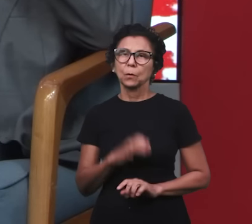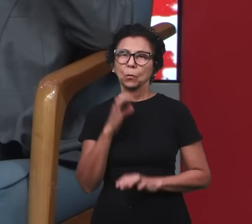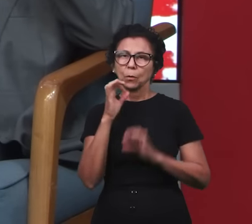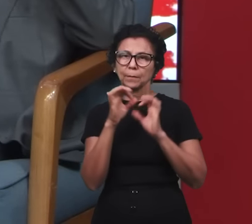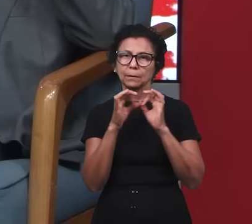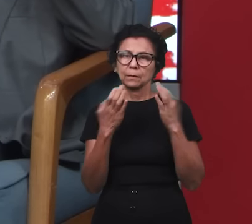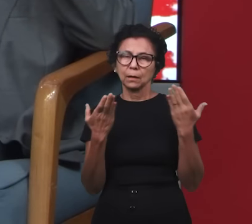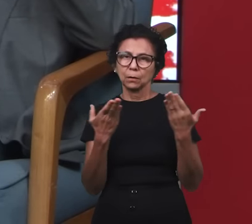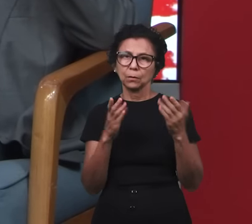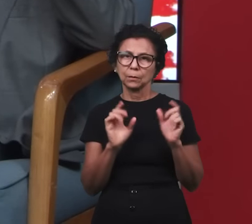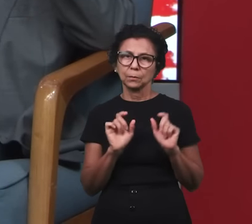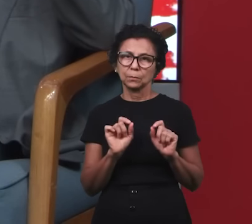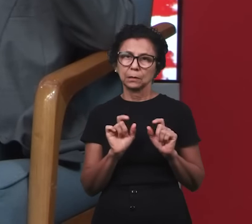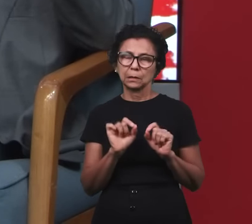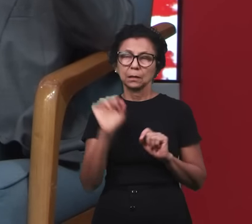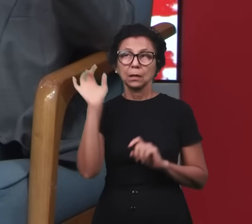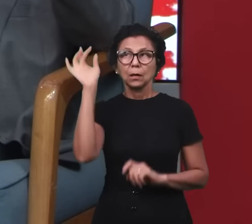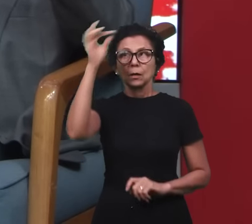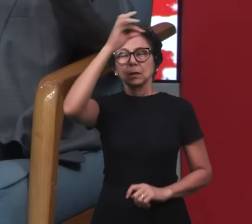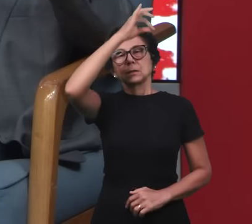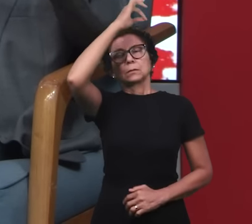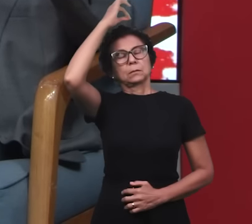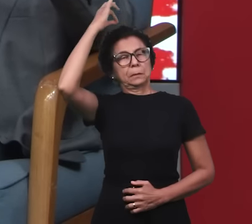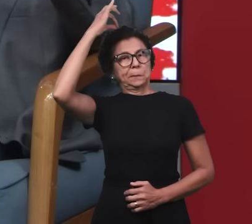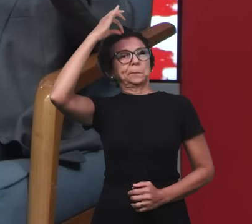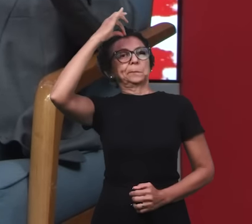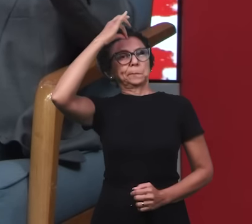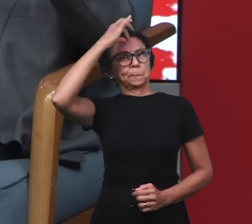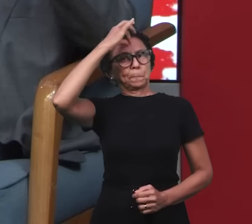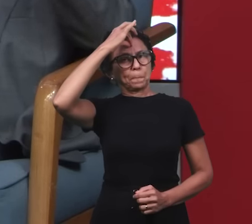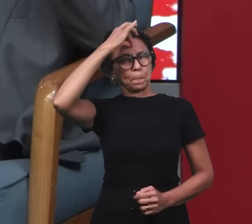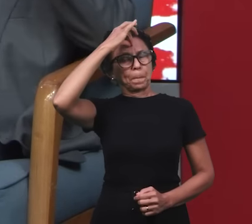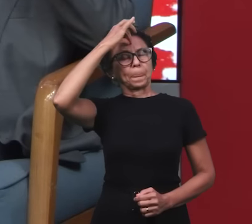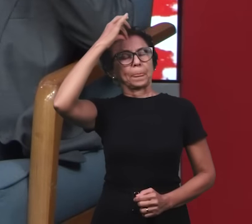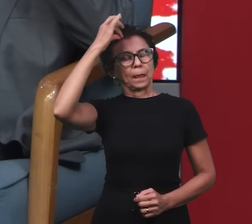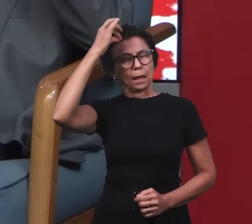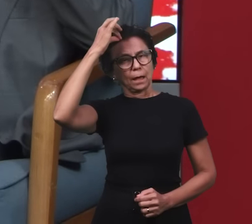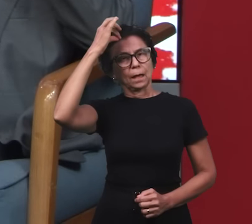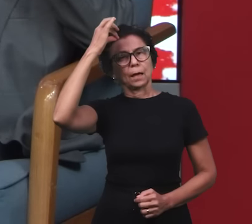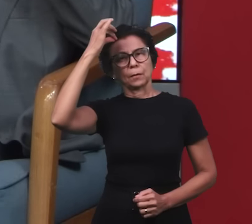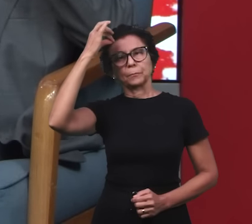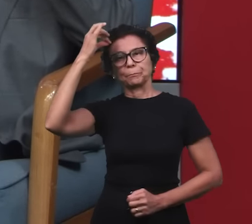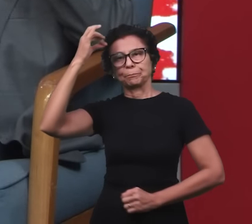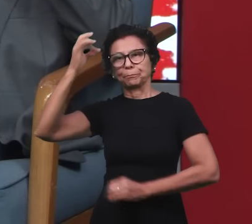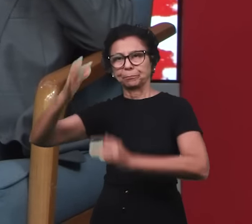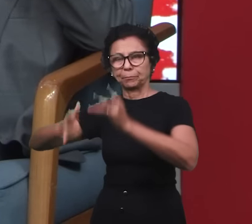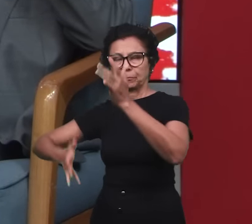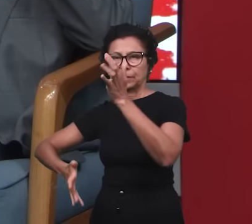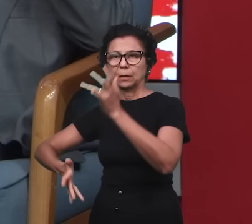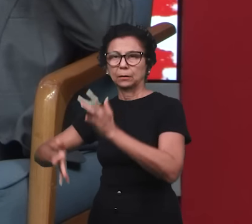O Espírito Santo, quando ele foi derramado sobre a igreja,